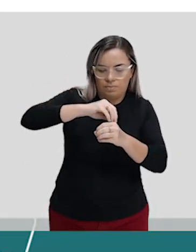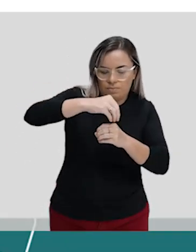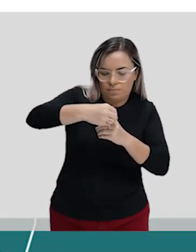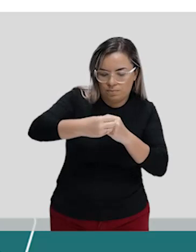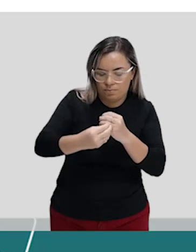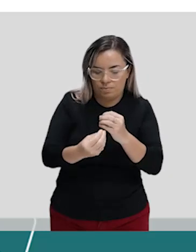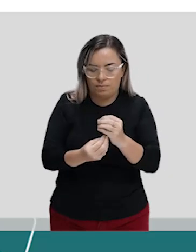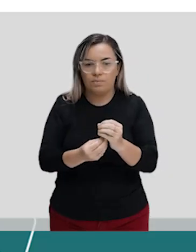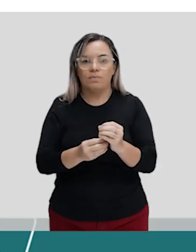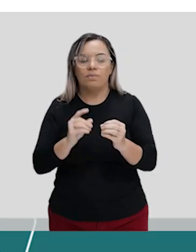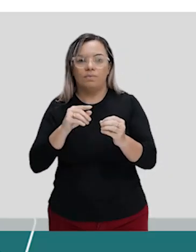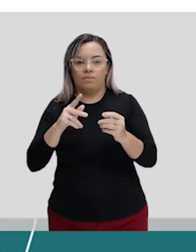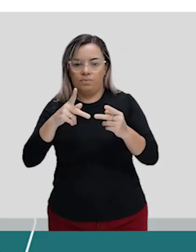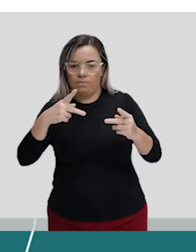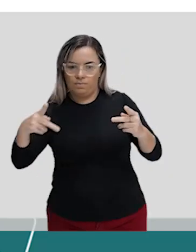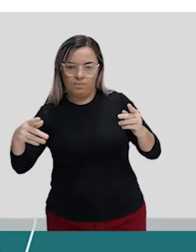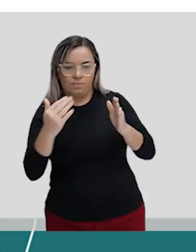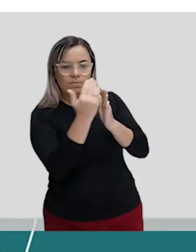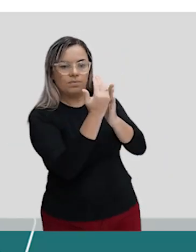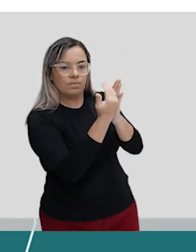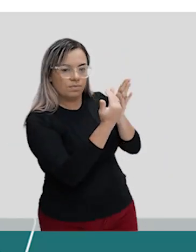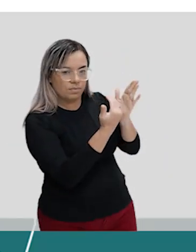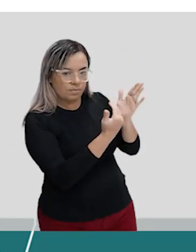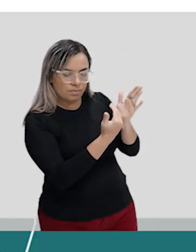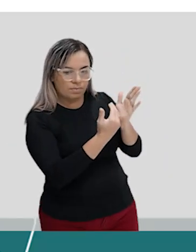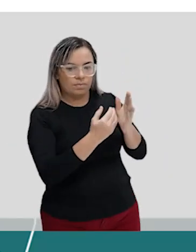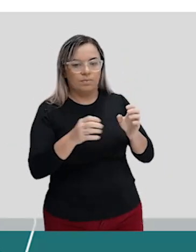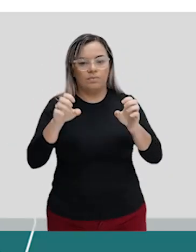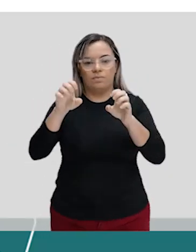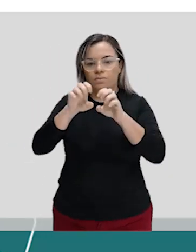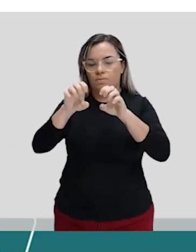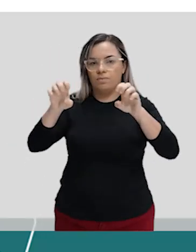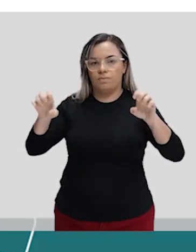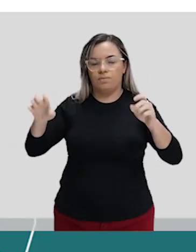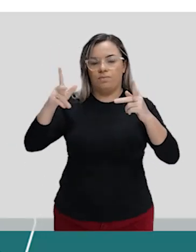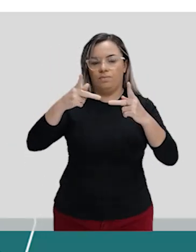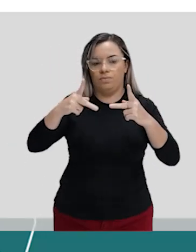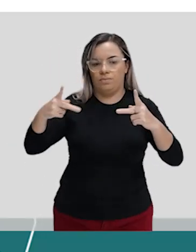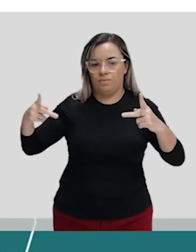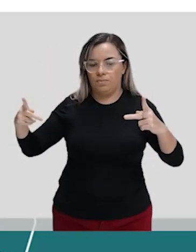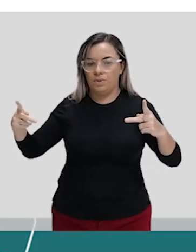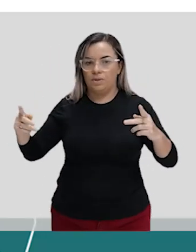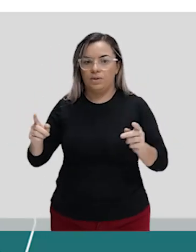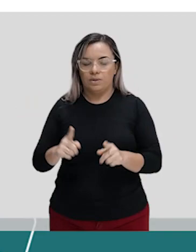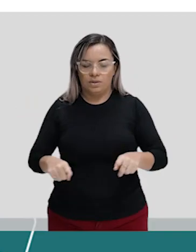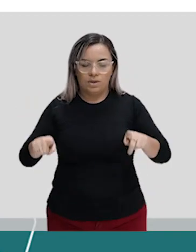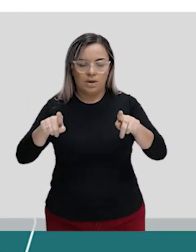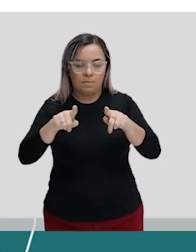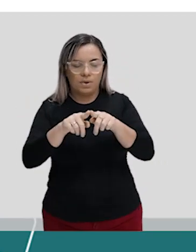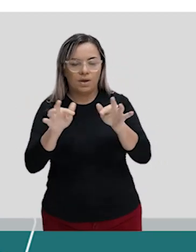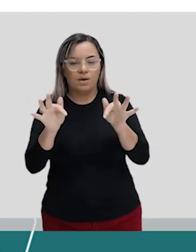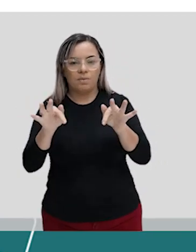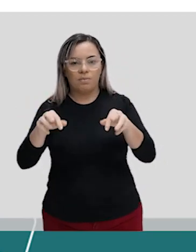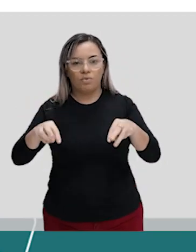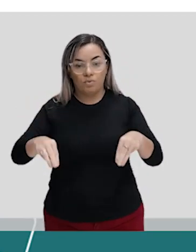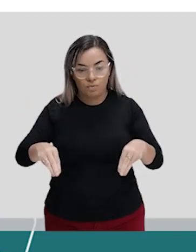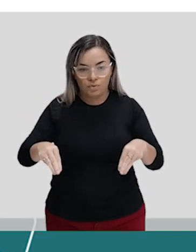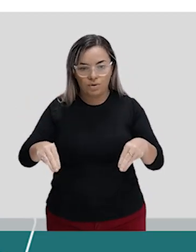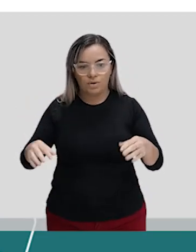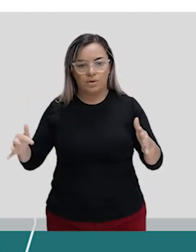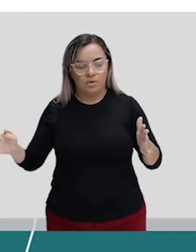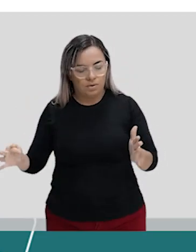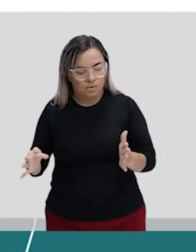molecular dessa classe de moléculas, vou falar sobre a arquitetura das proteínas e, por último, vou